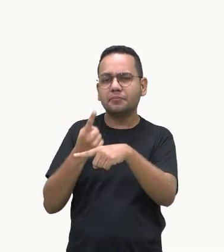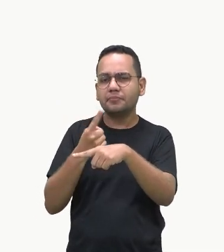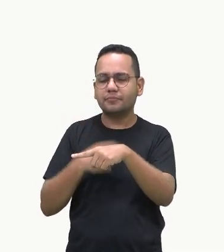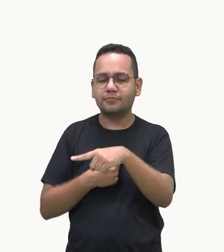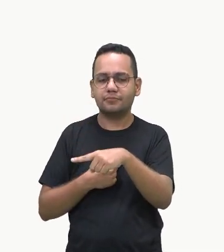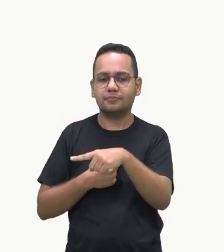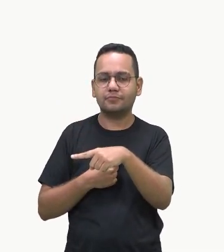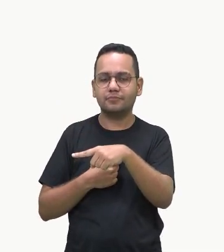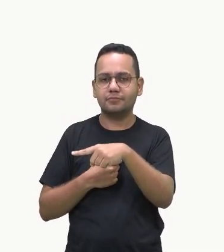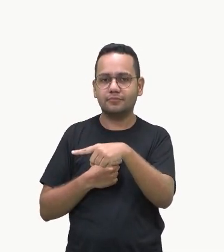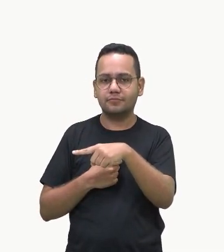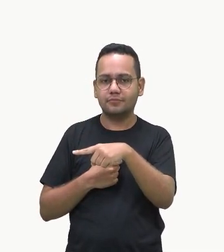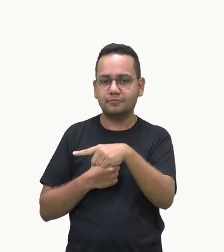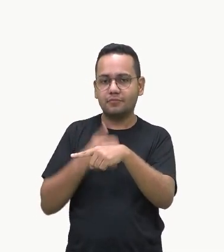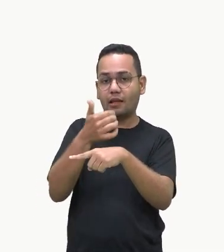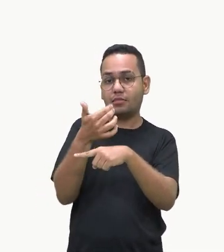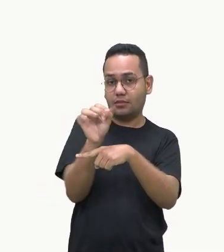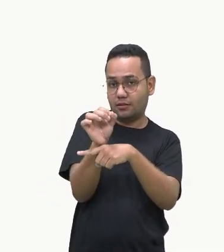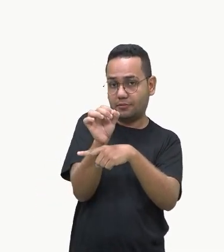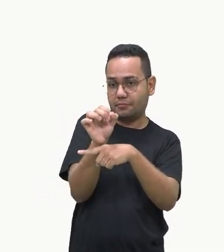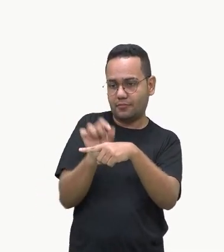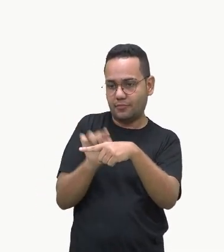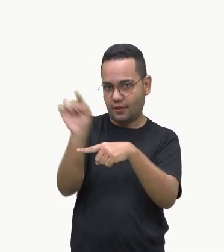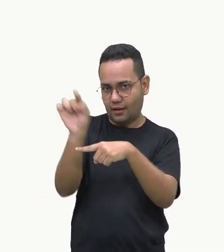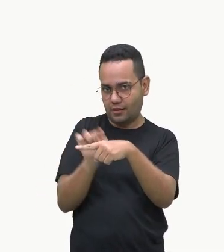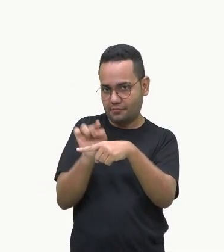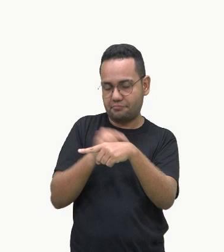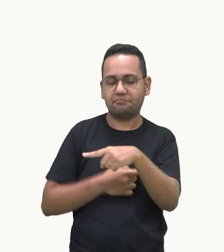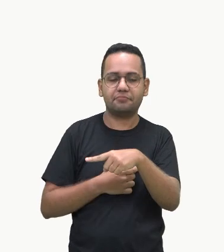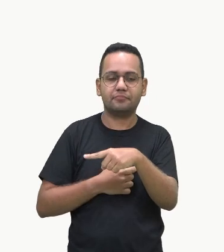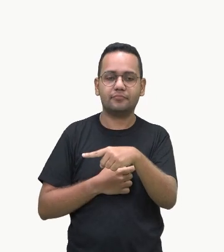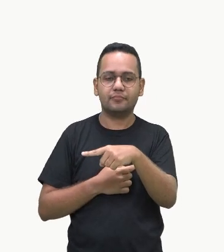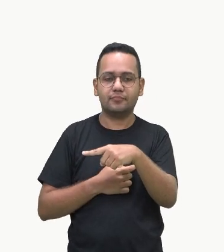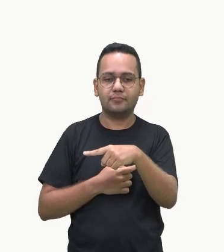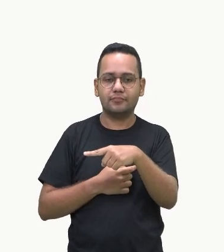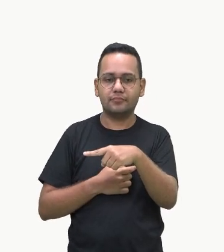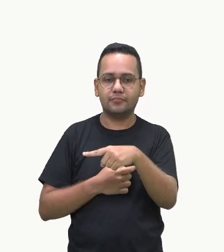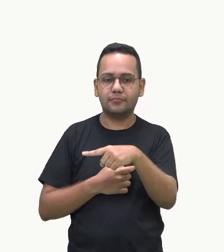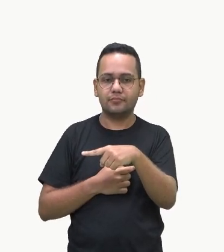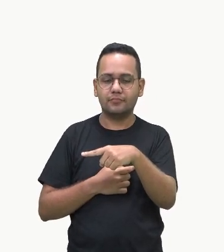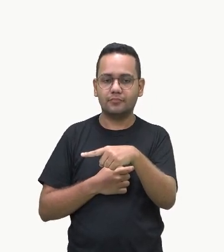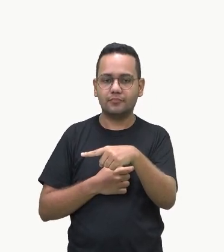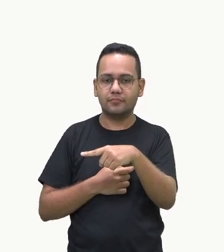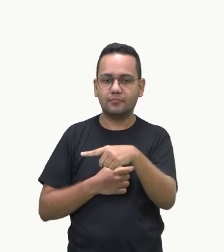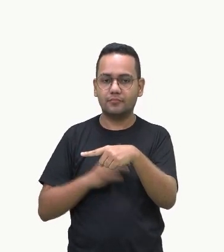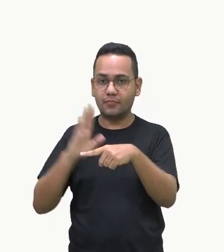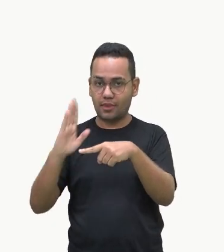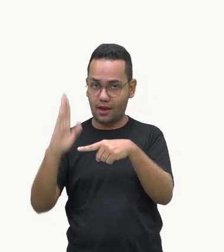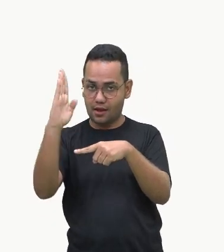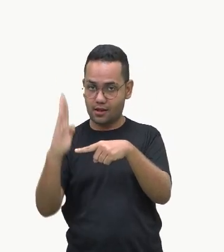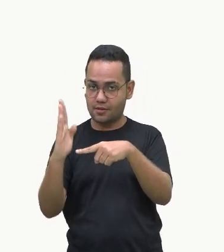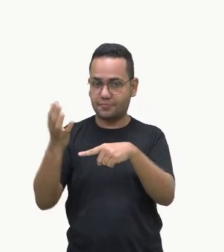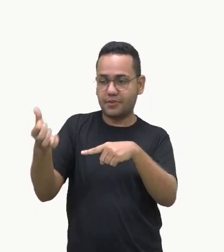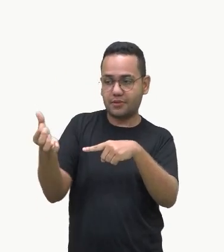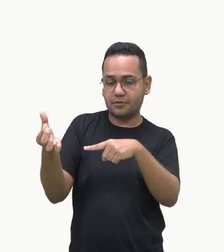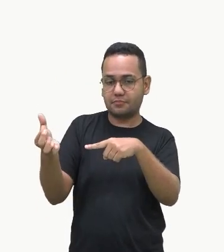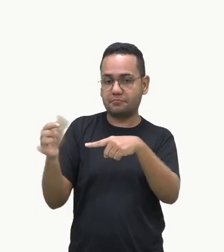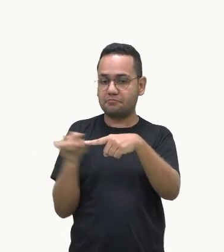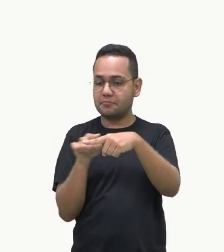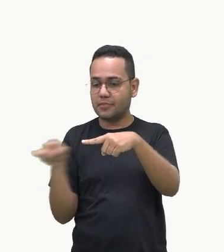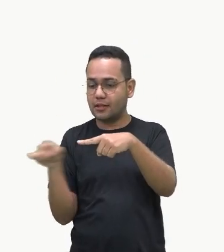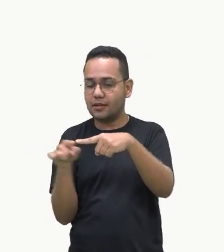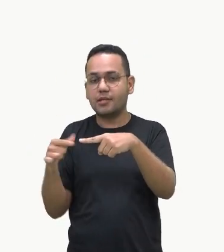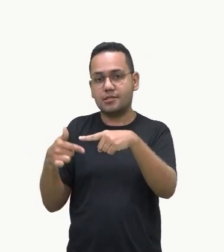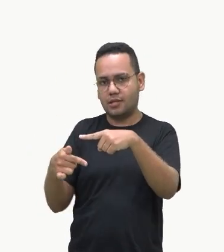jogar o 10. Aqui eu vou jogar um 6. E aqui eu vou